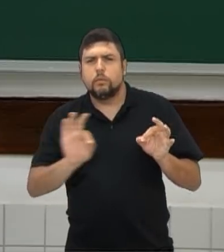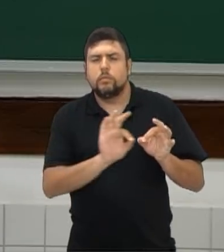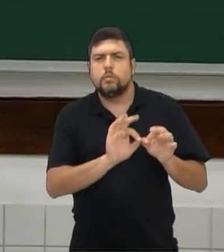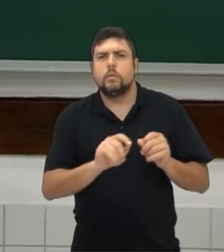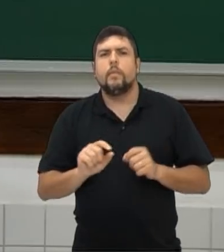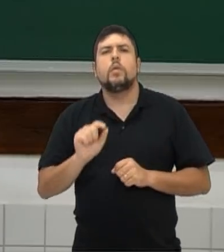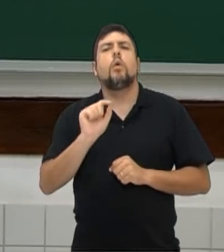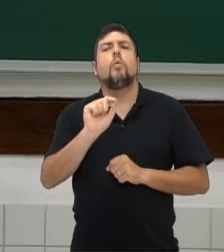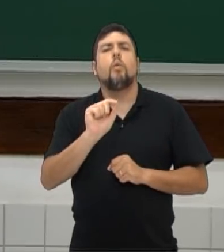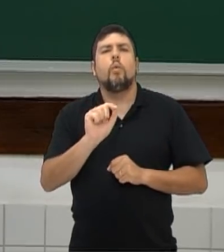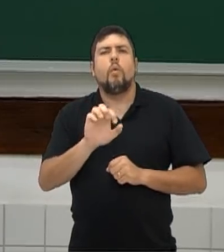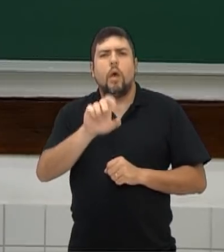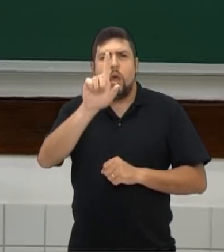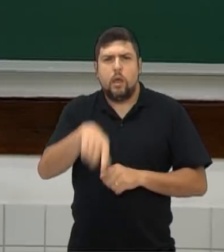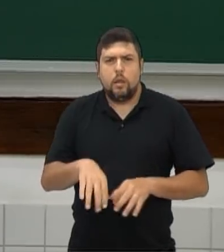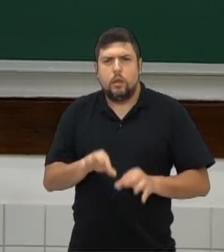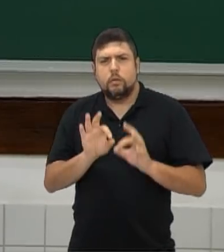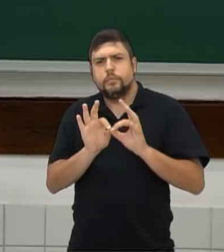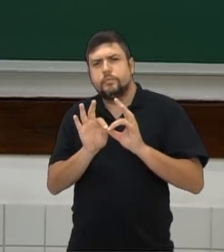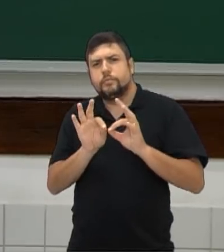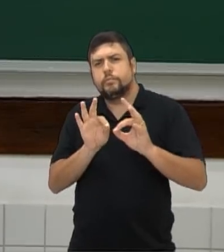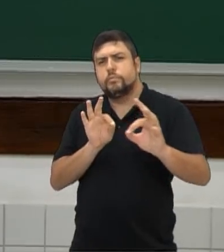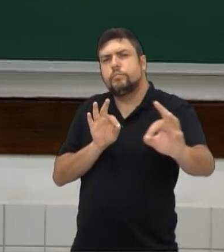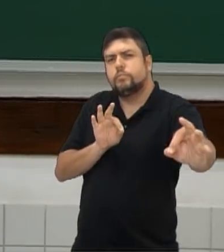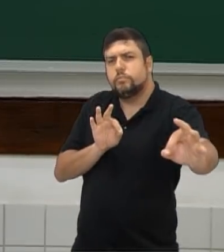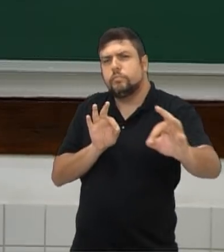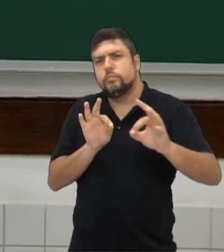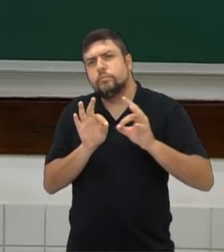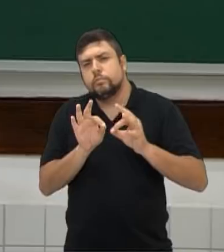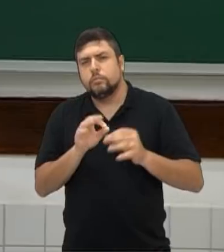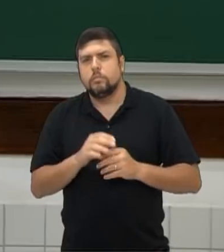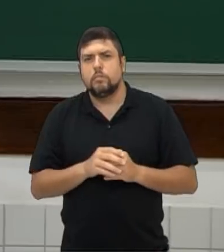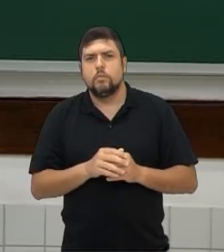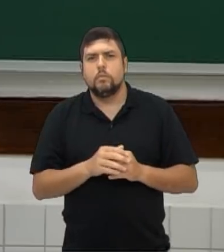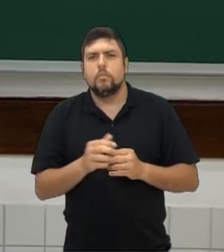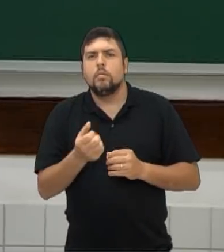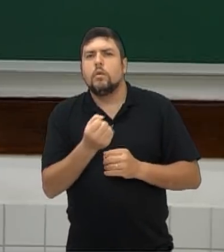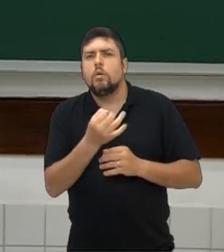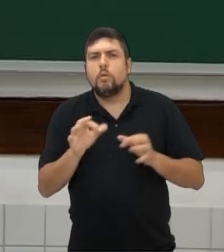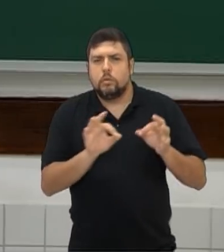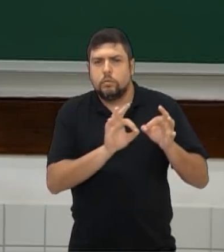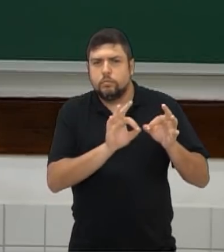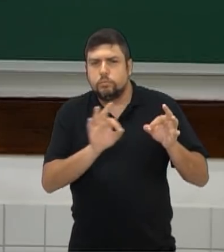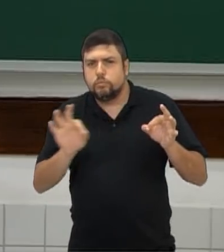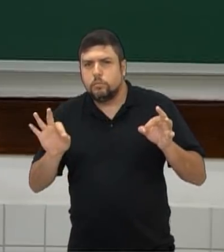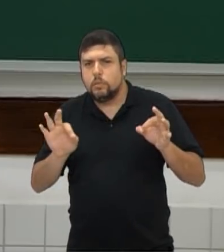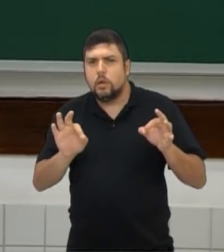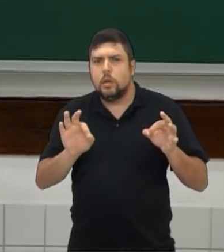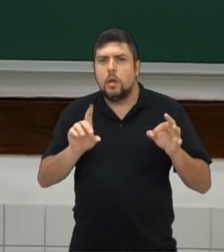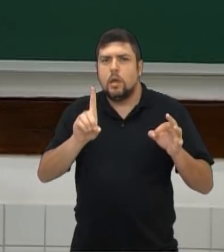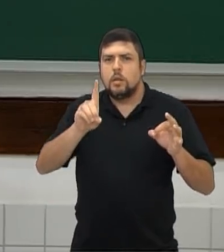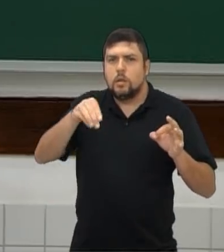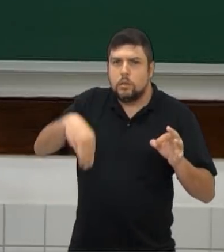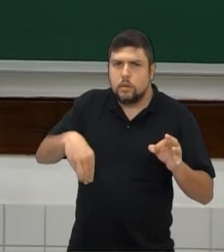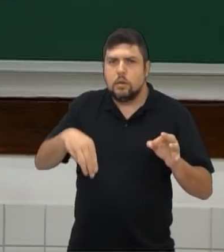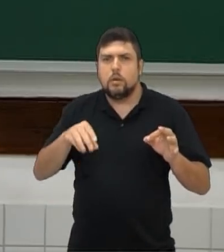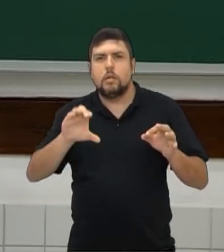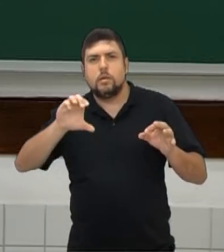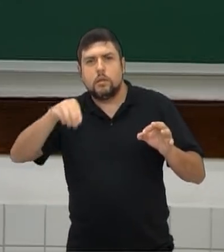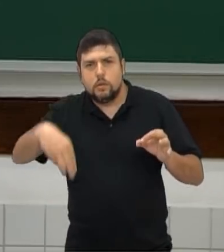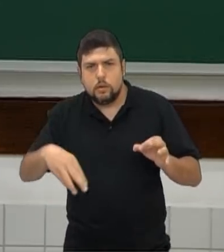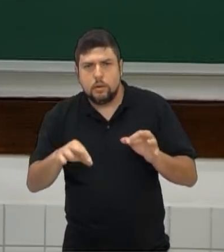É a distância, a gente vai medir o quê? O quanto tem de metros, decímetros, centímetros, de um ponto ao